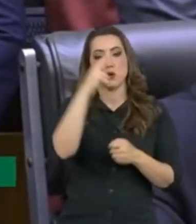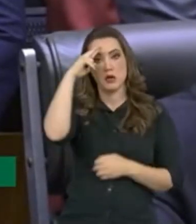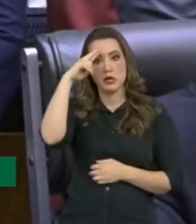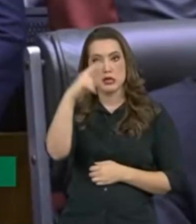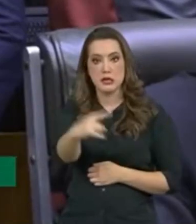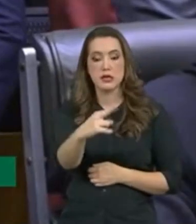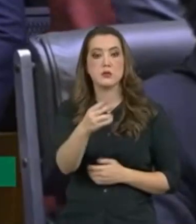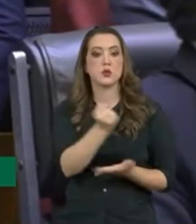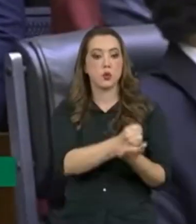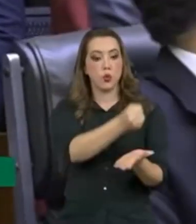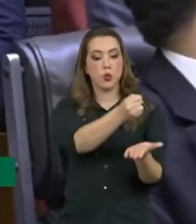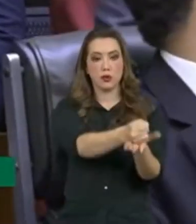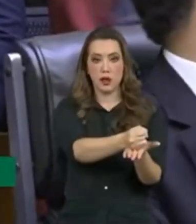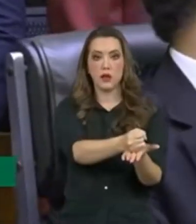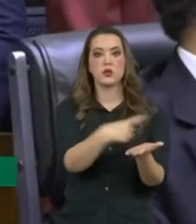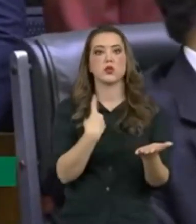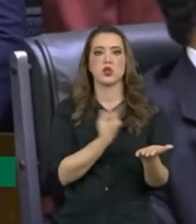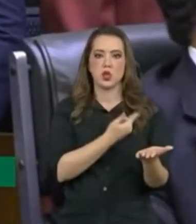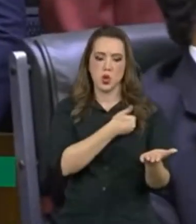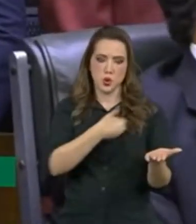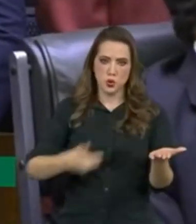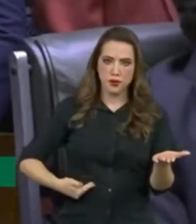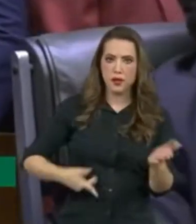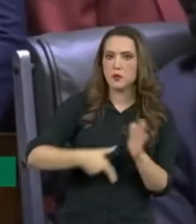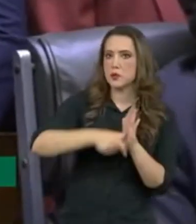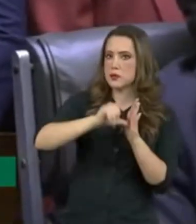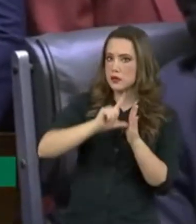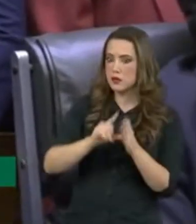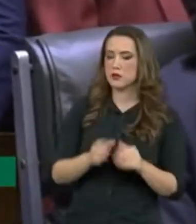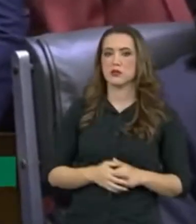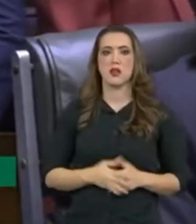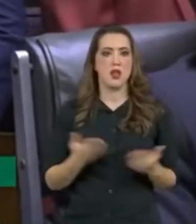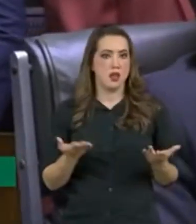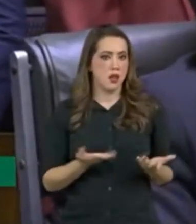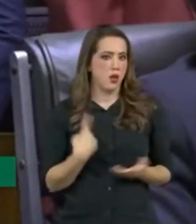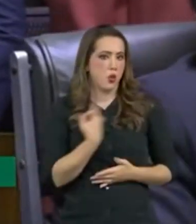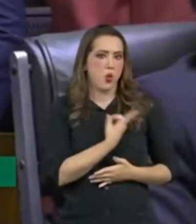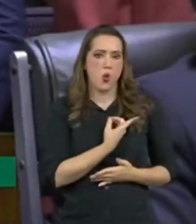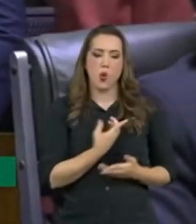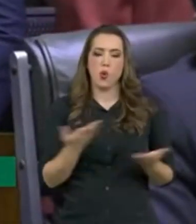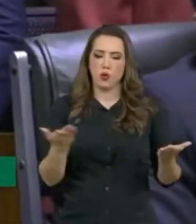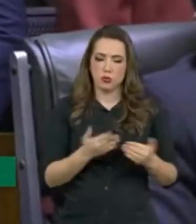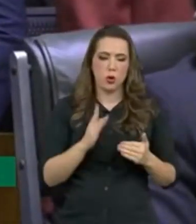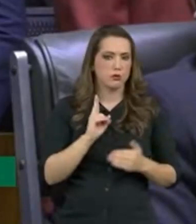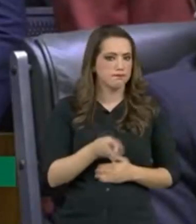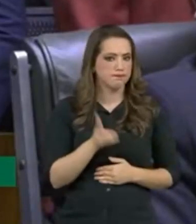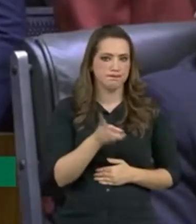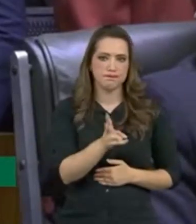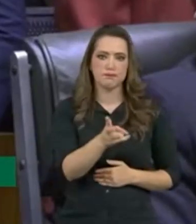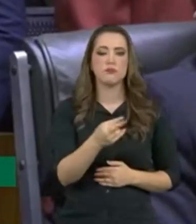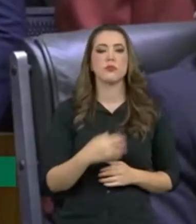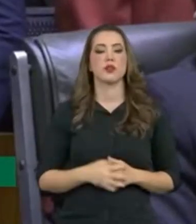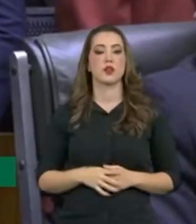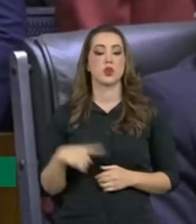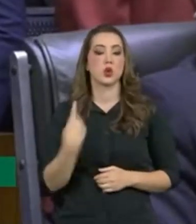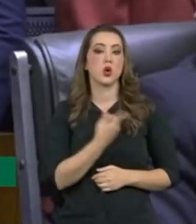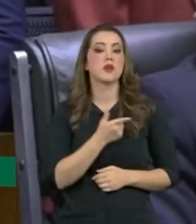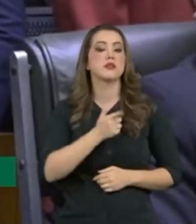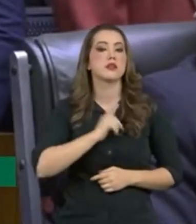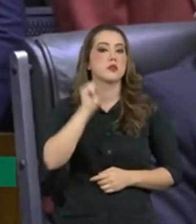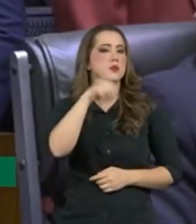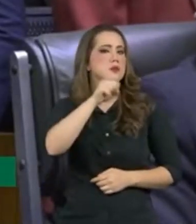respeitando contratos que governamos este país. Não podemos fazer diferente. Temos, sim,